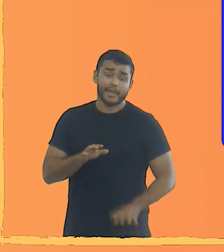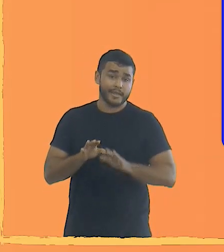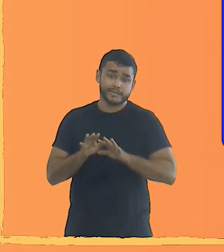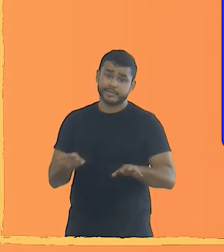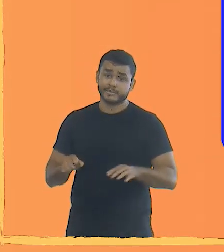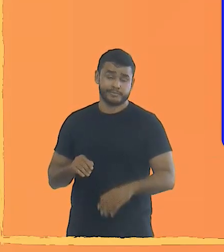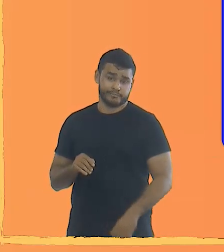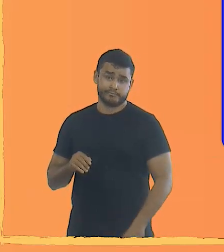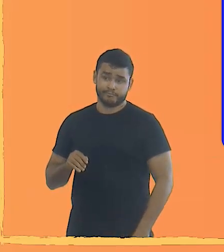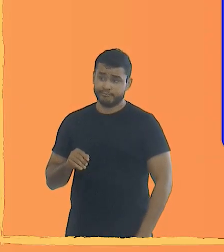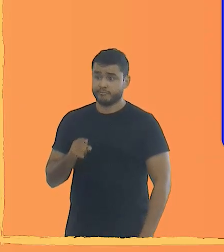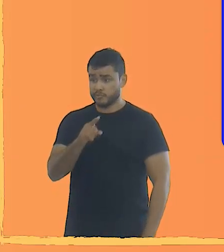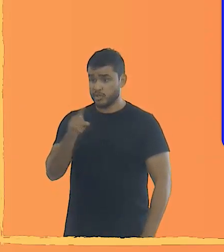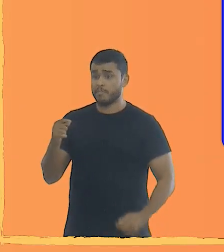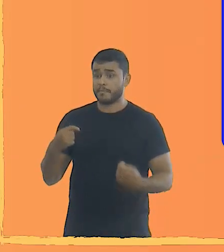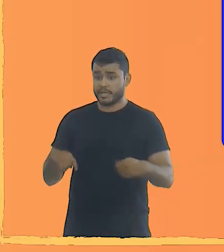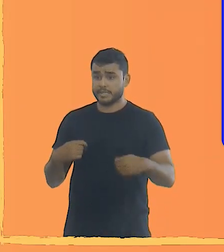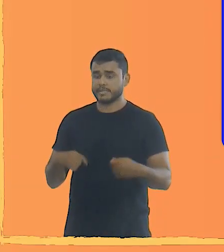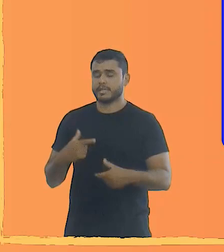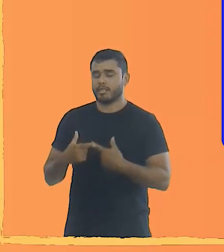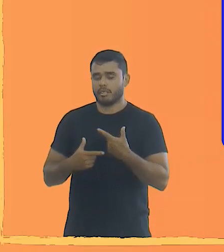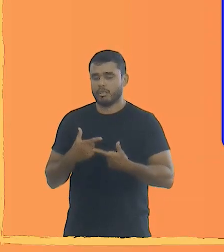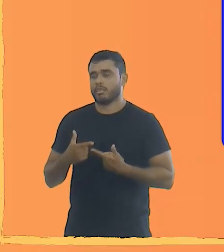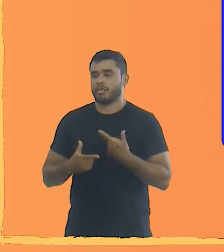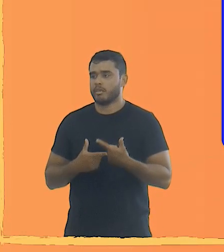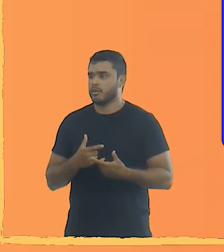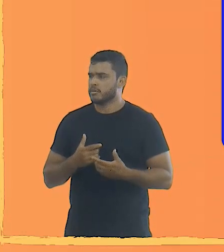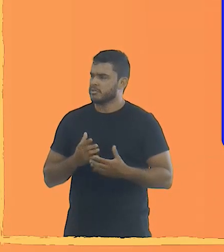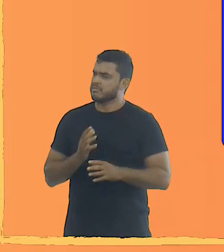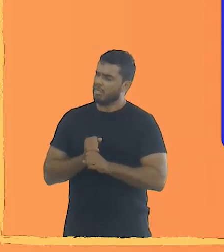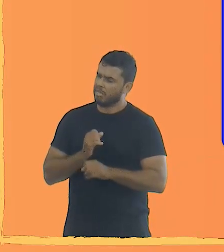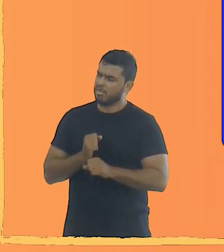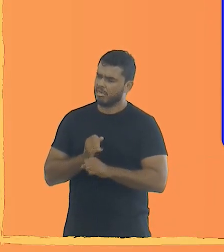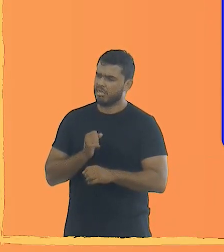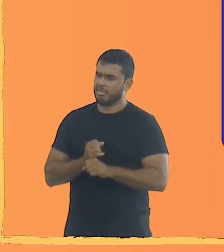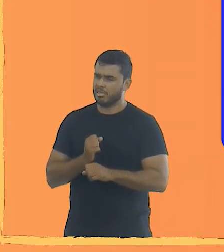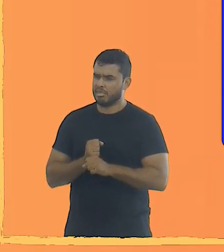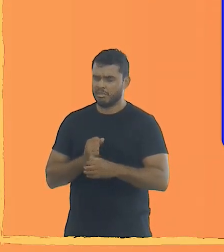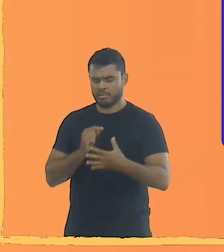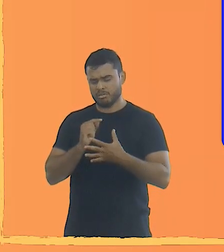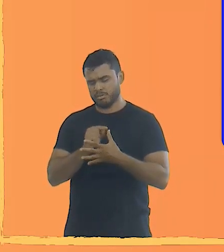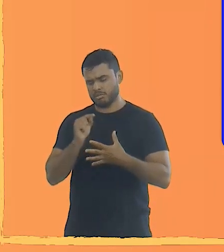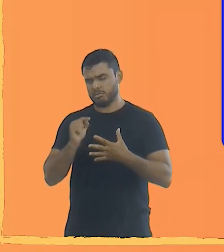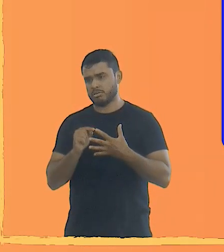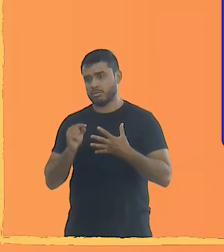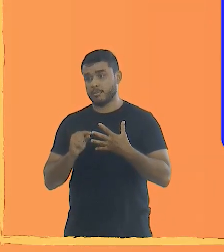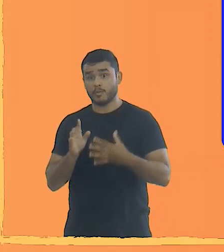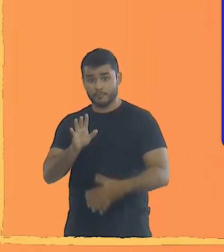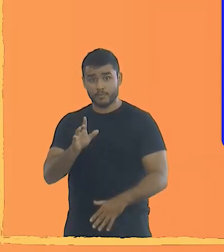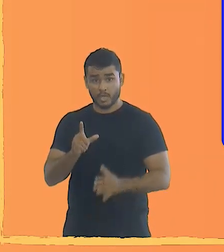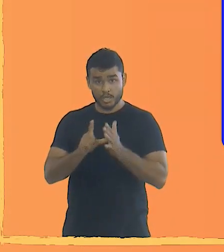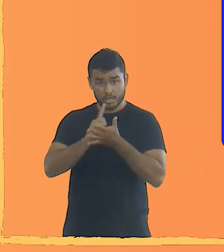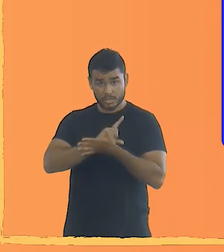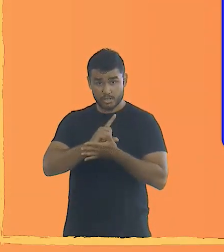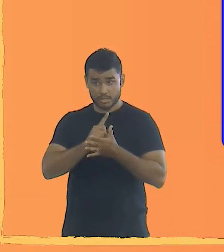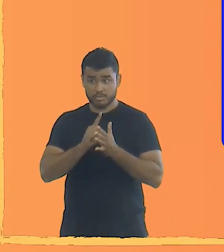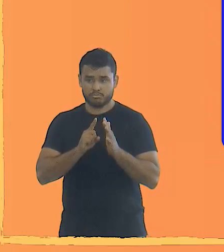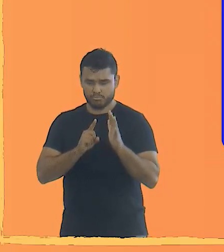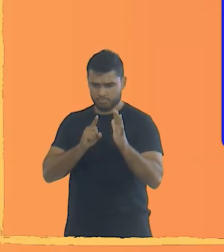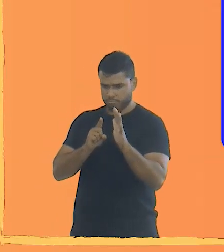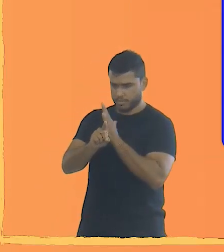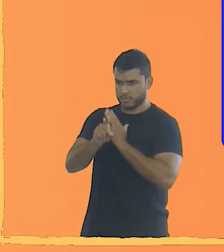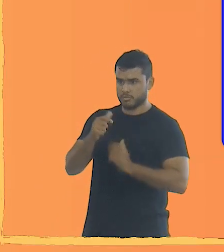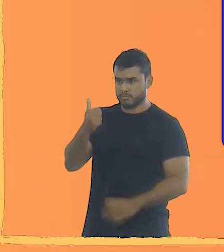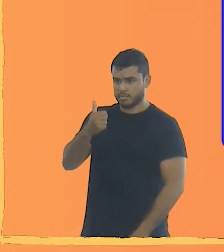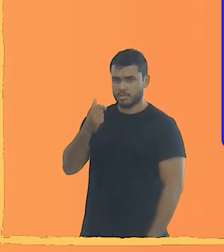porque não é um cálculo só que você vai fazer, diferente da primeira questão. A primeira questão, eu fiz um cálculo e já marquei a